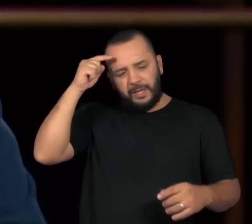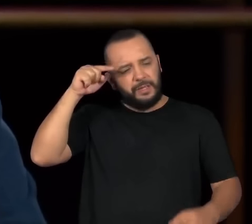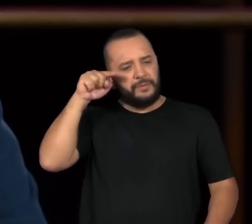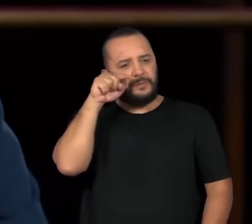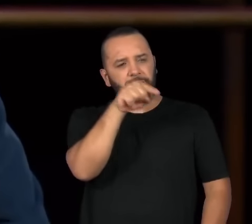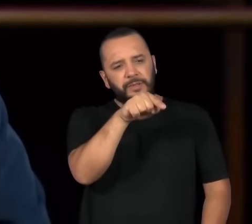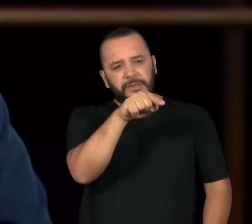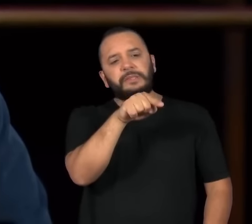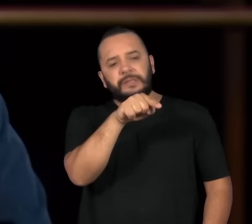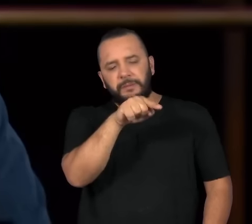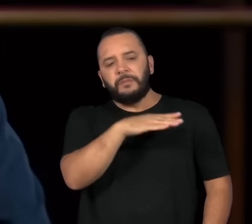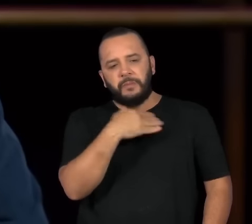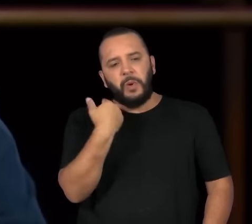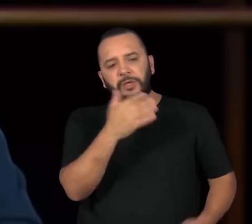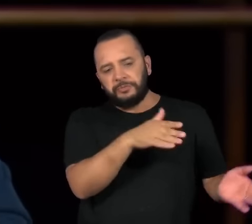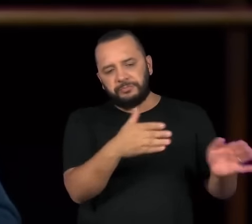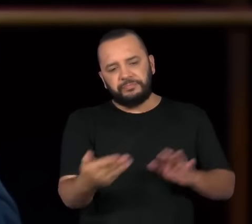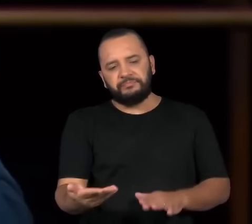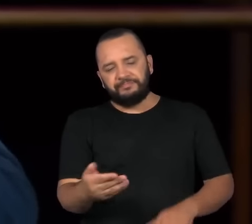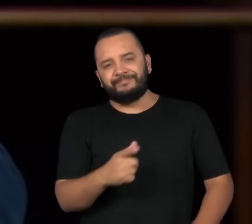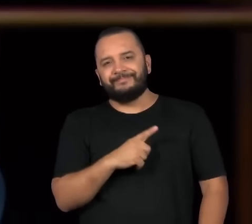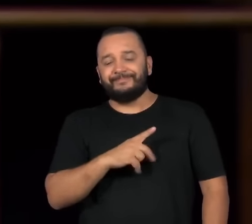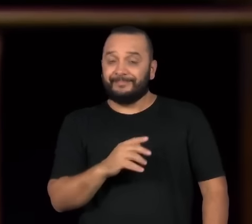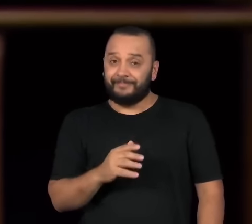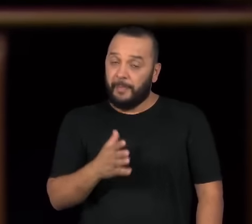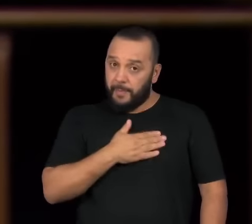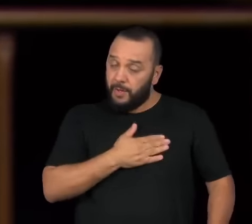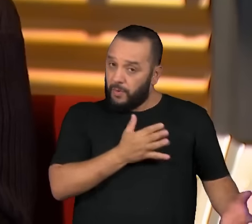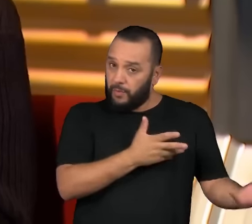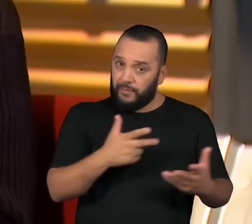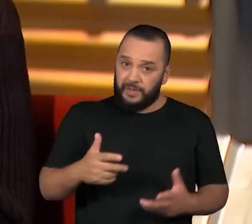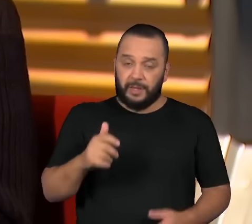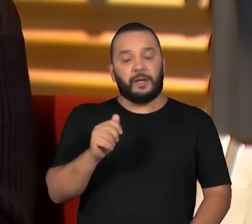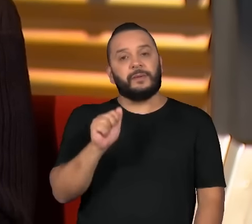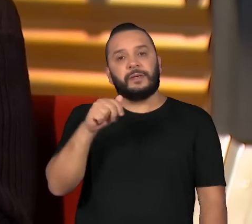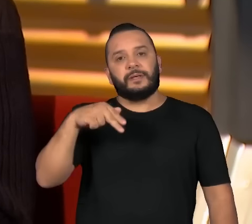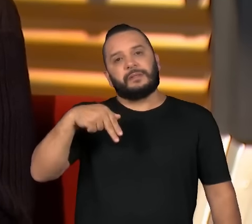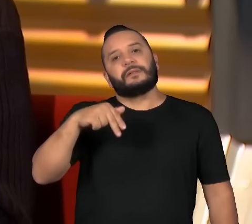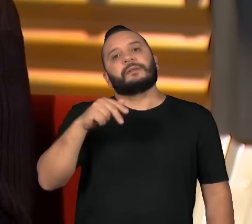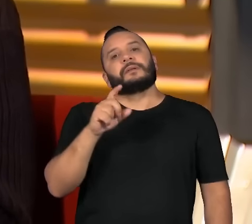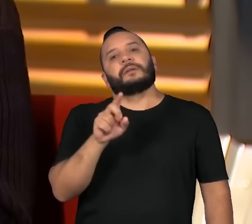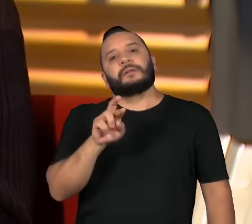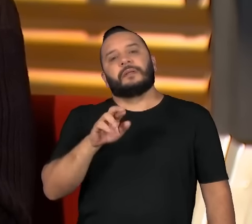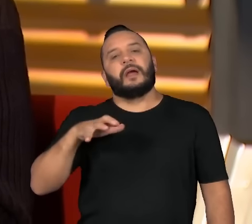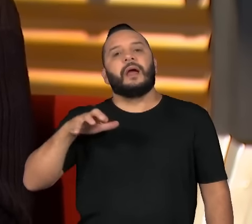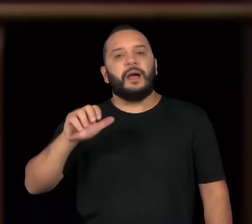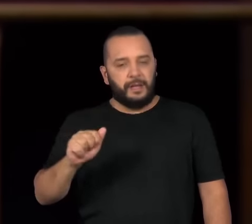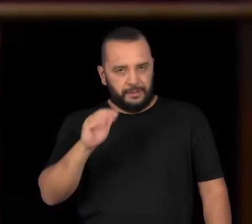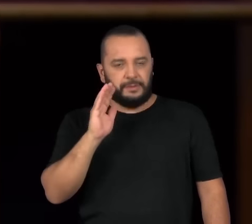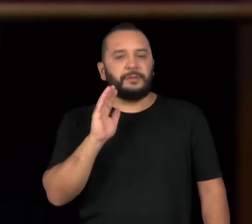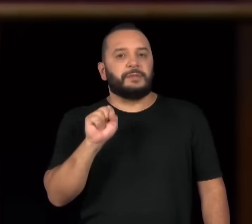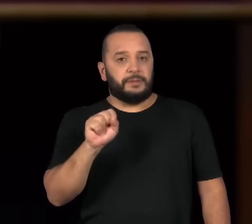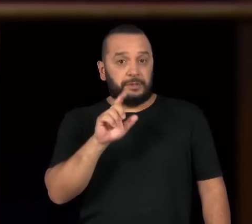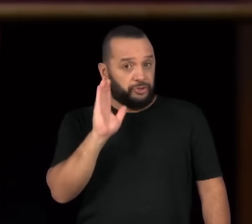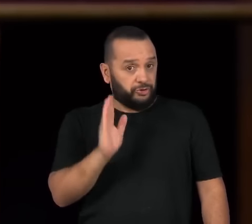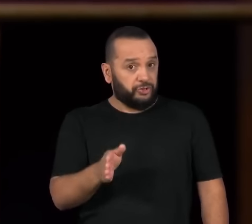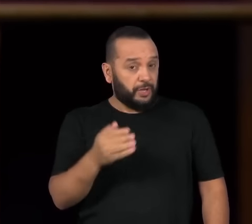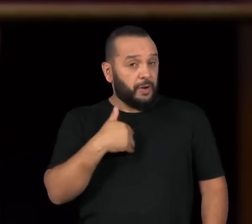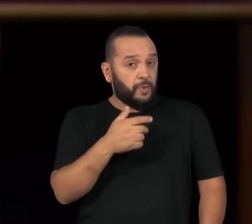tu existes. O meu convidado, o músico Andreas Kisser, teve um encontro marcante com a morte.